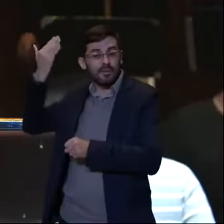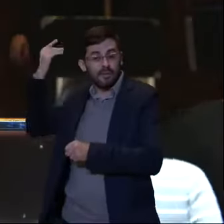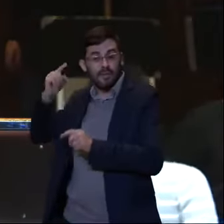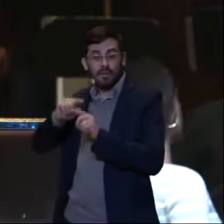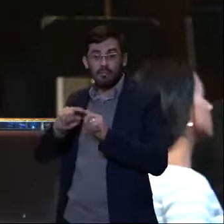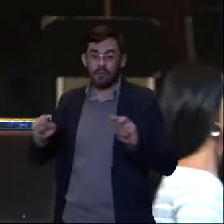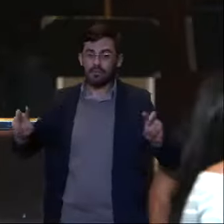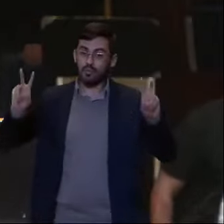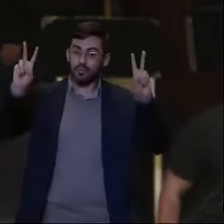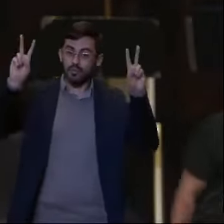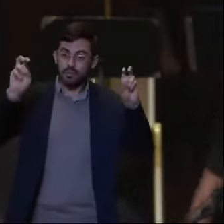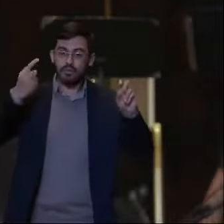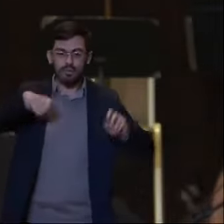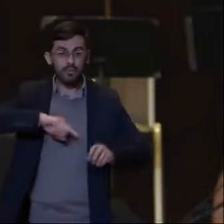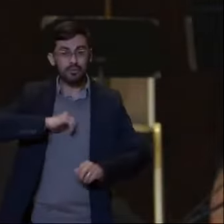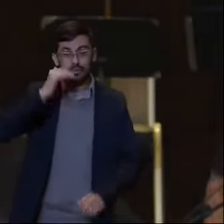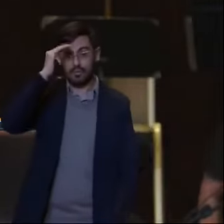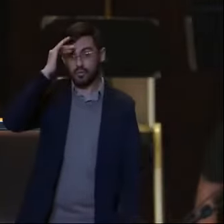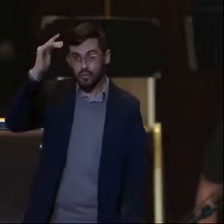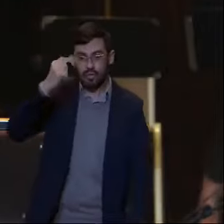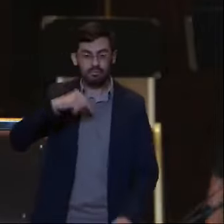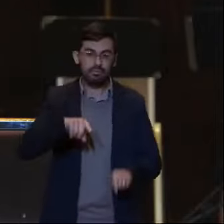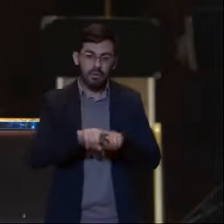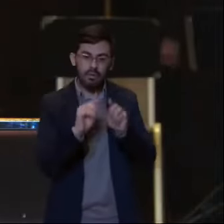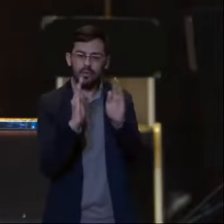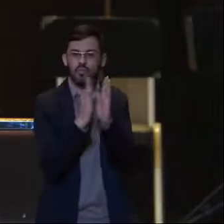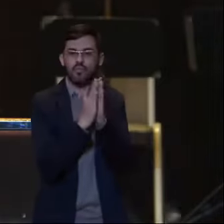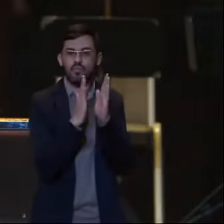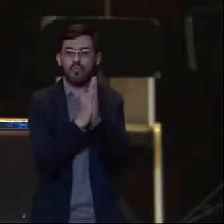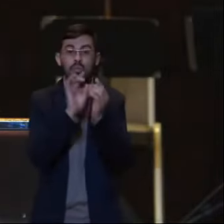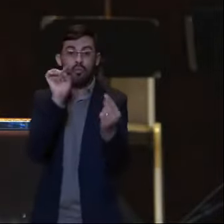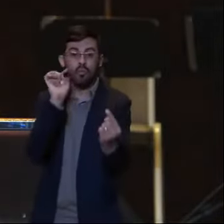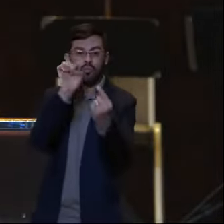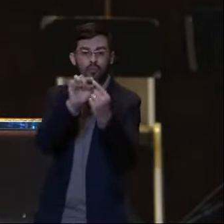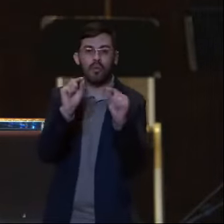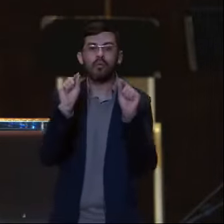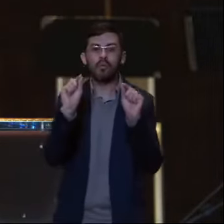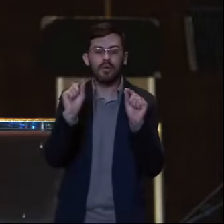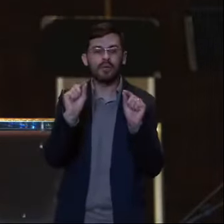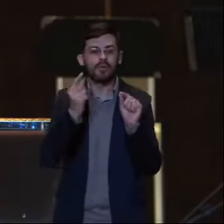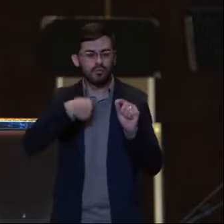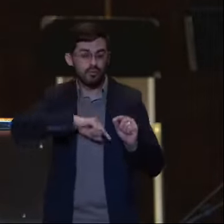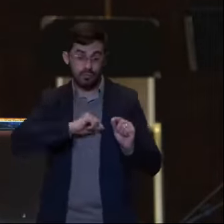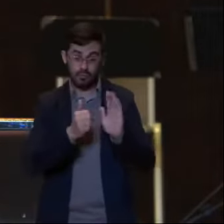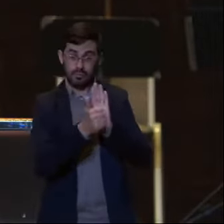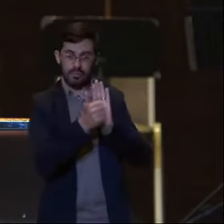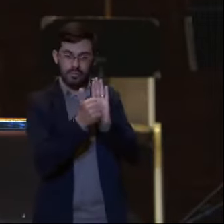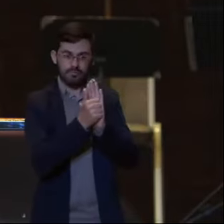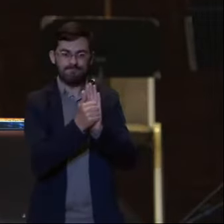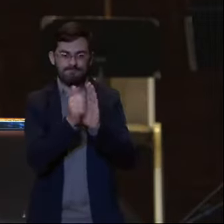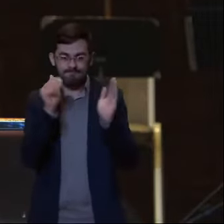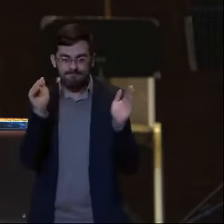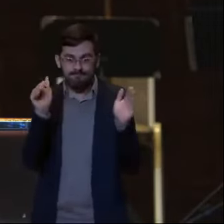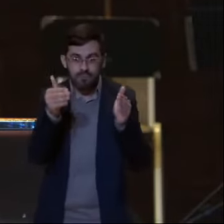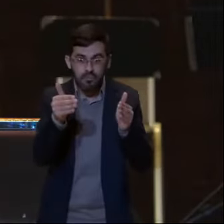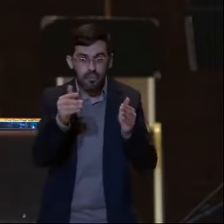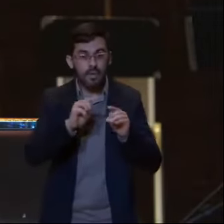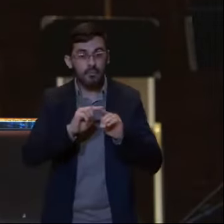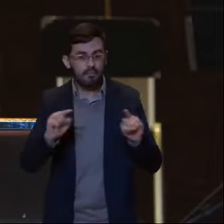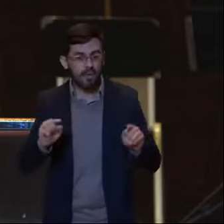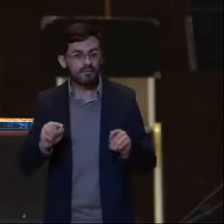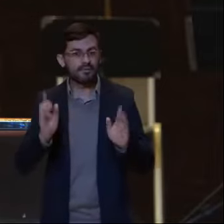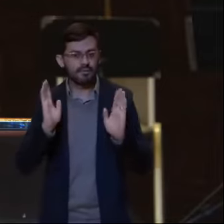um tema que nós sonhamos, oramos em enfatizar com a igreja durante 40 dias. Mas nós temos